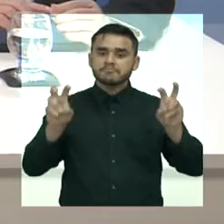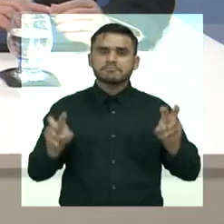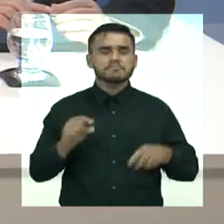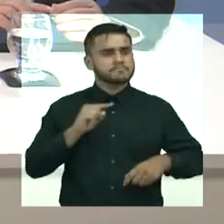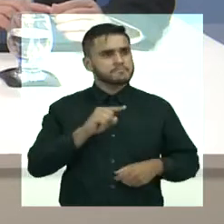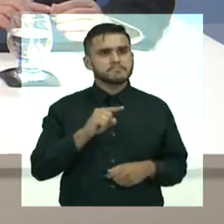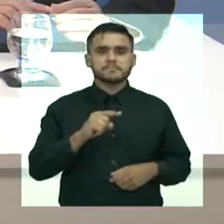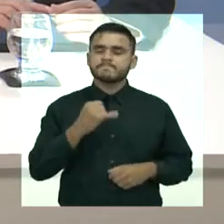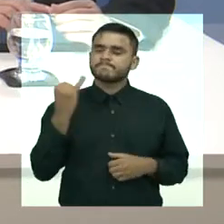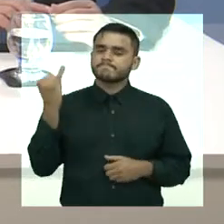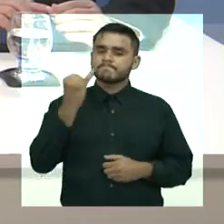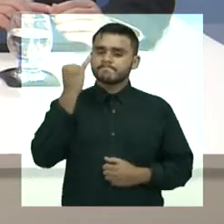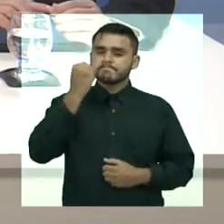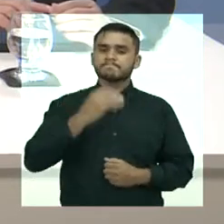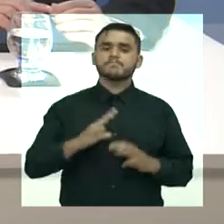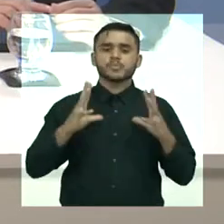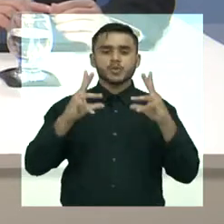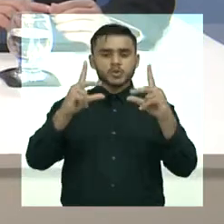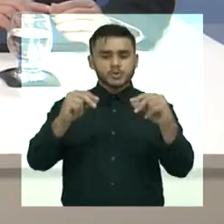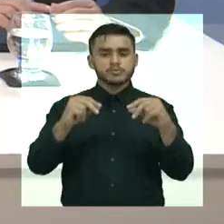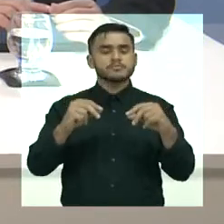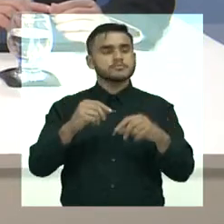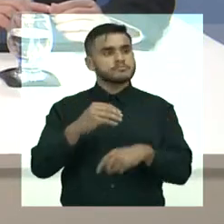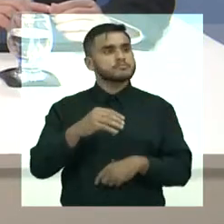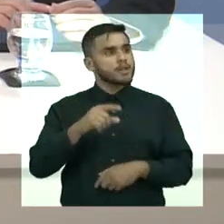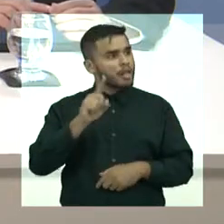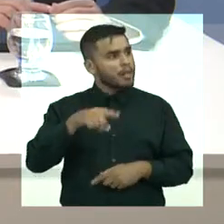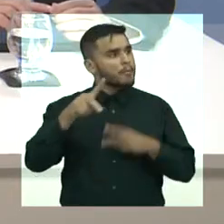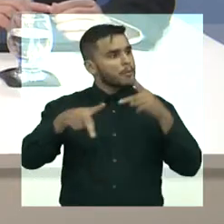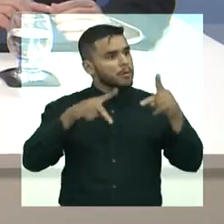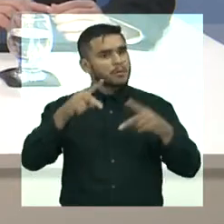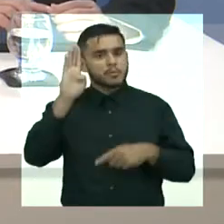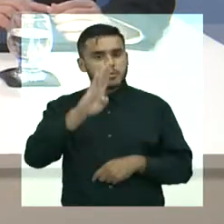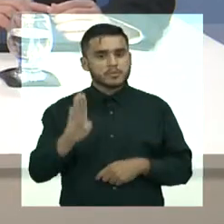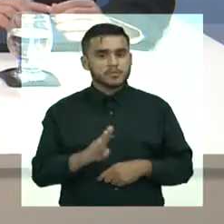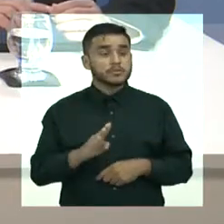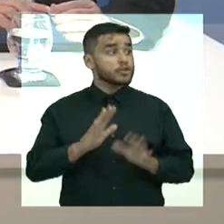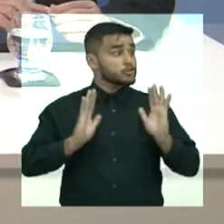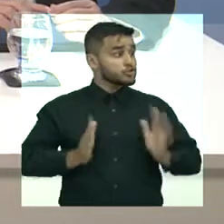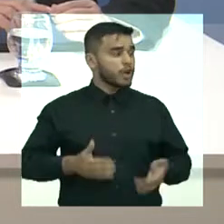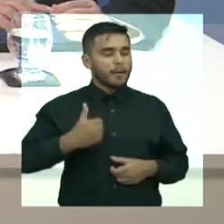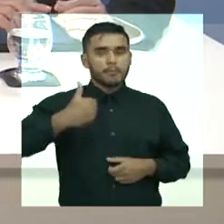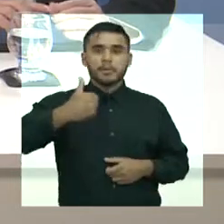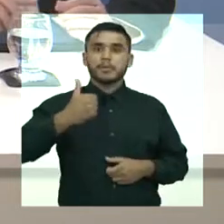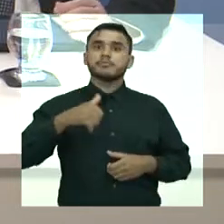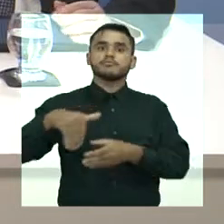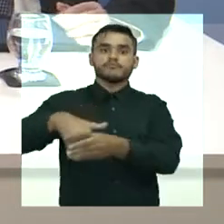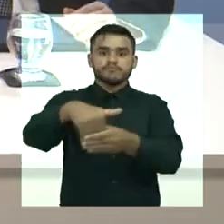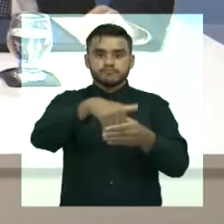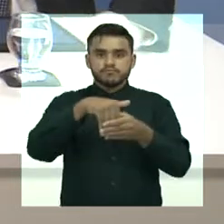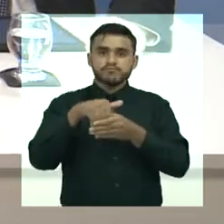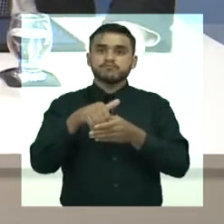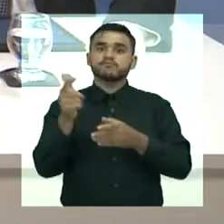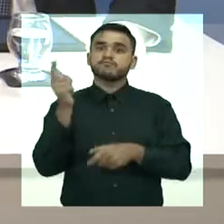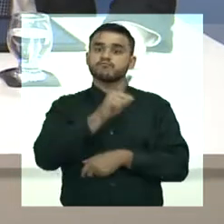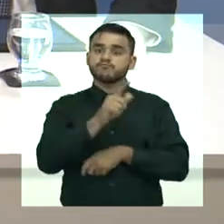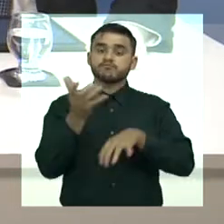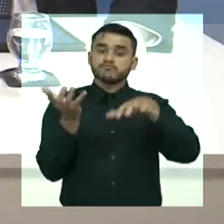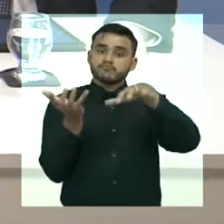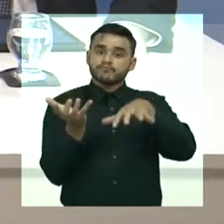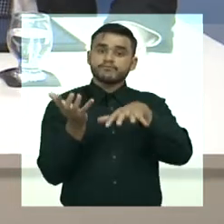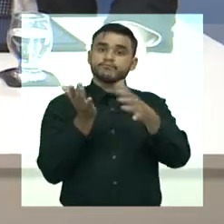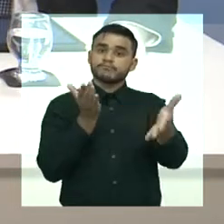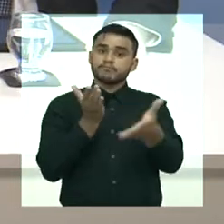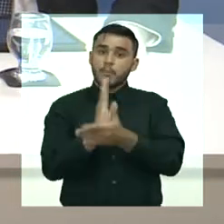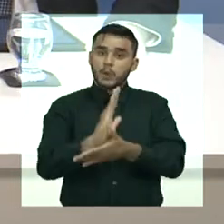decidem a vida brasileira. Aprovada em primeiro turno na Câmara Federal, a reforma da